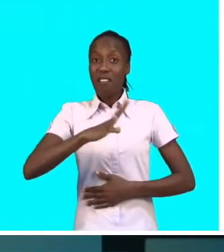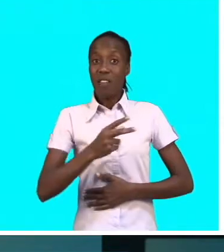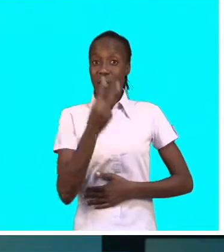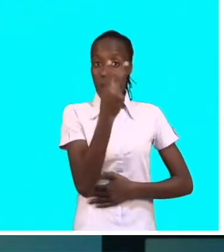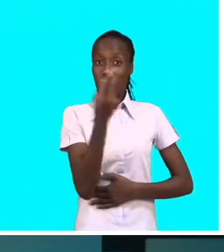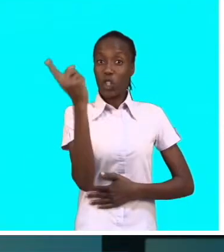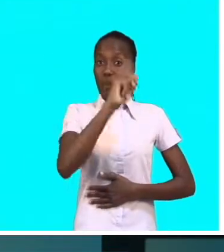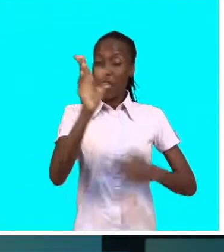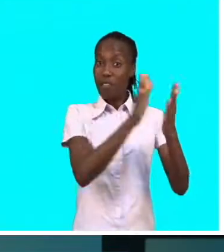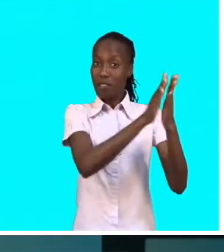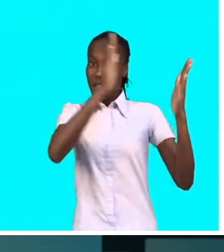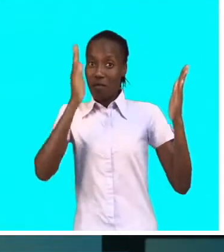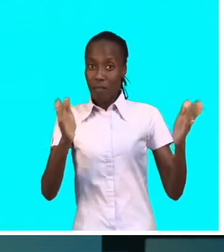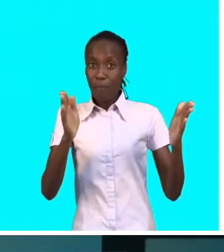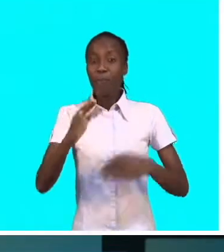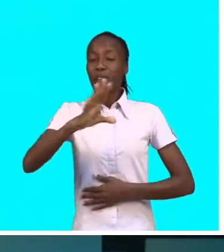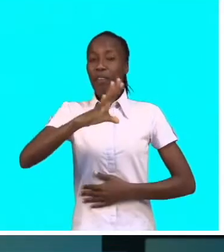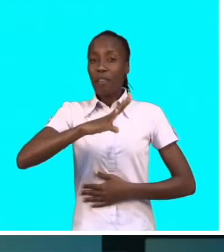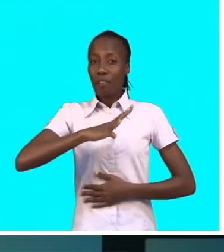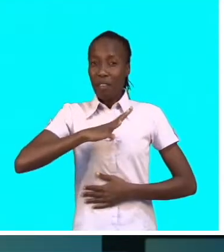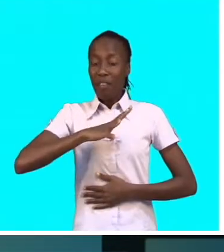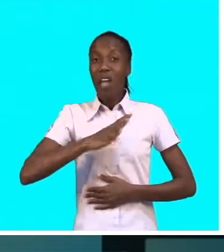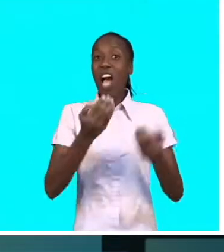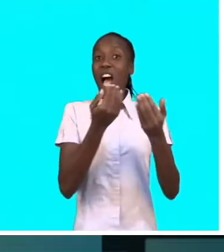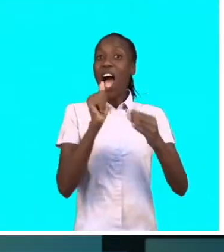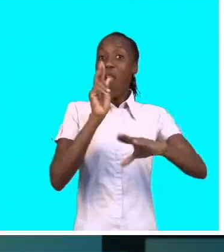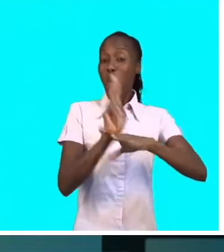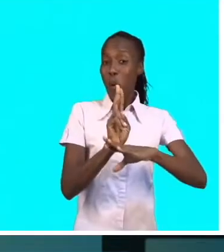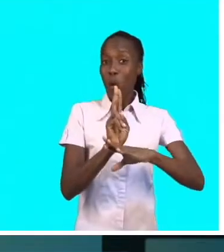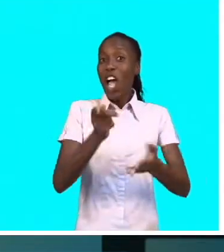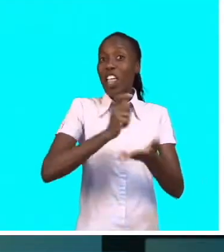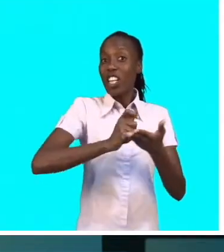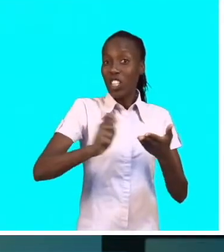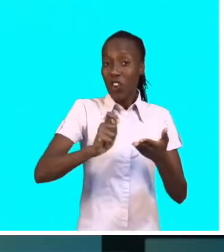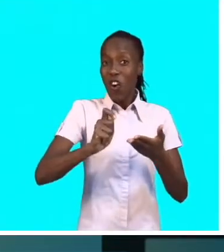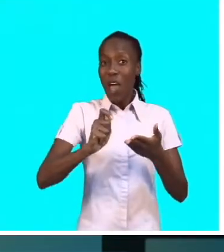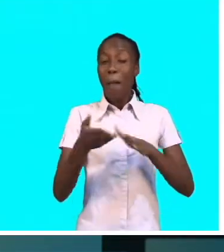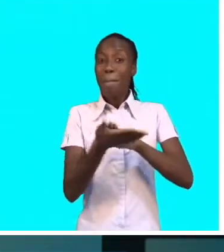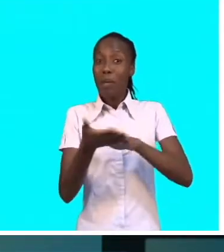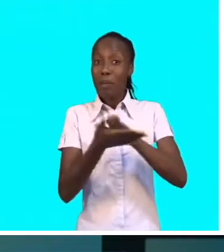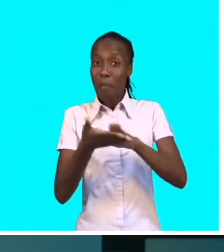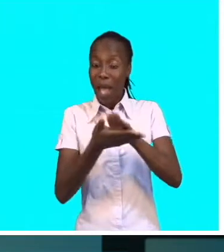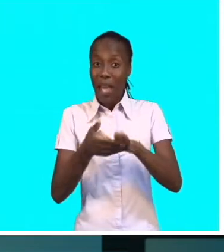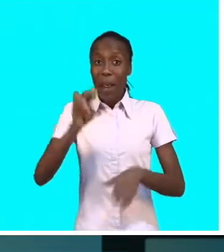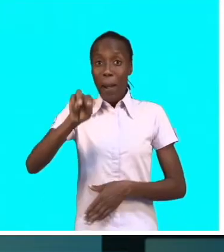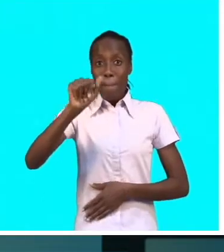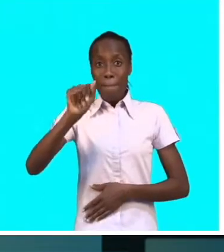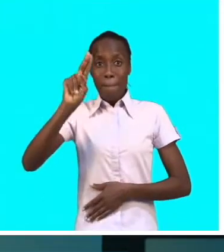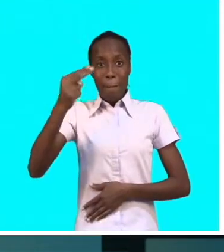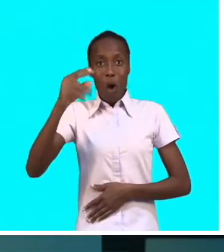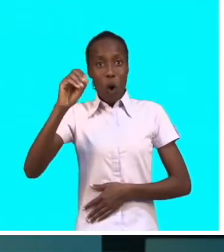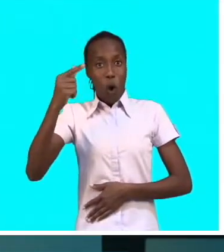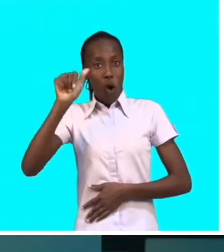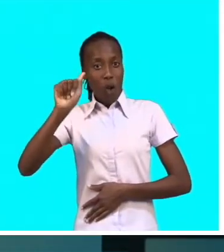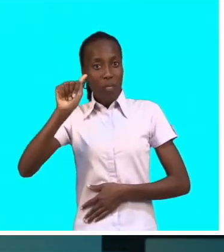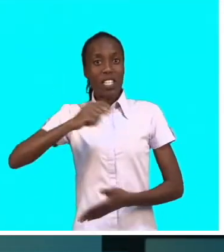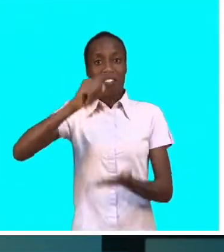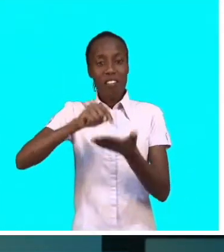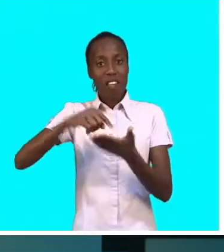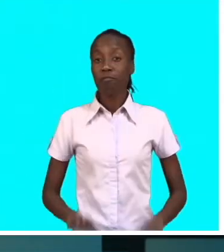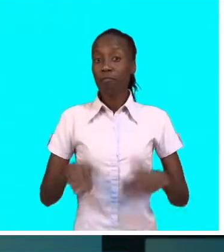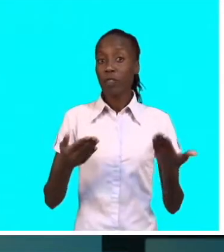duração de dois meses e abrangiu alunos da escola primária completa das modas na cidade de